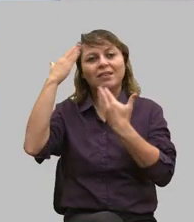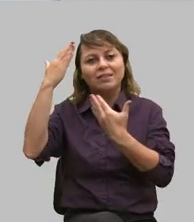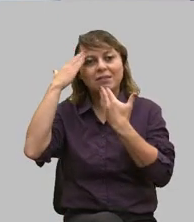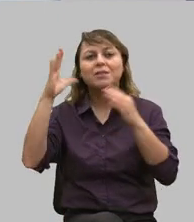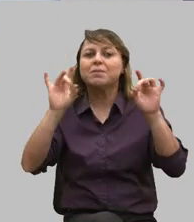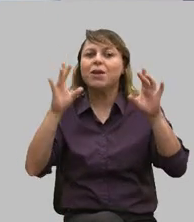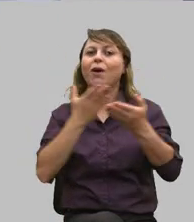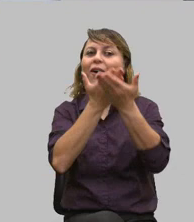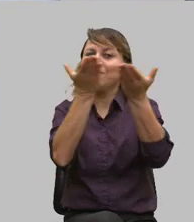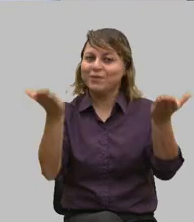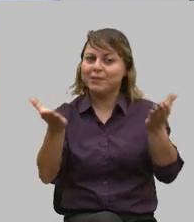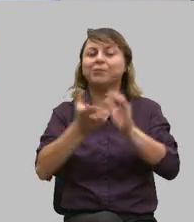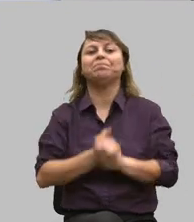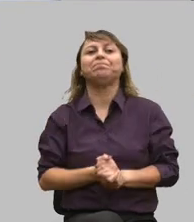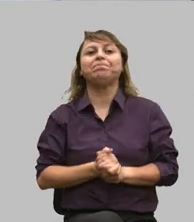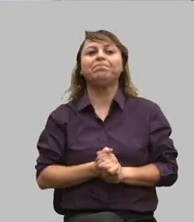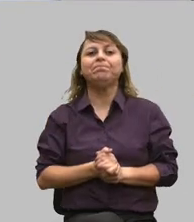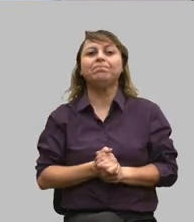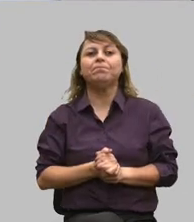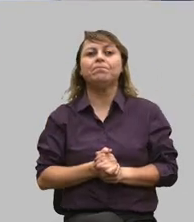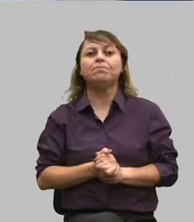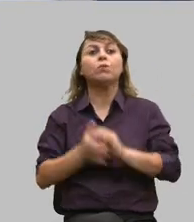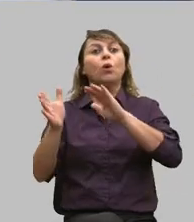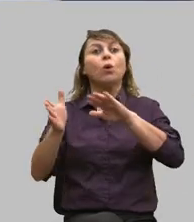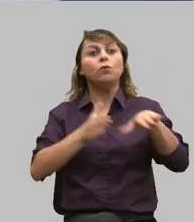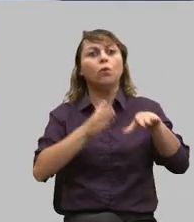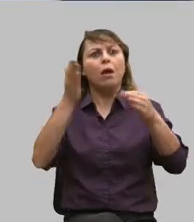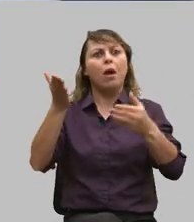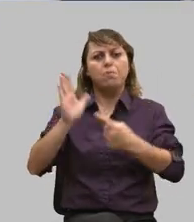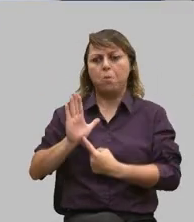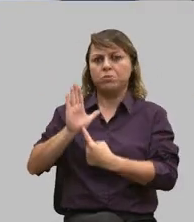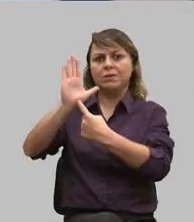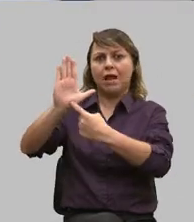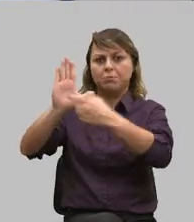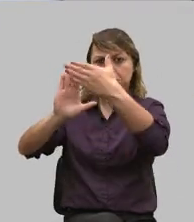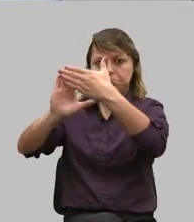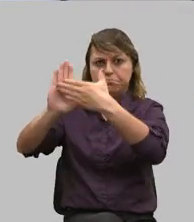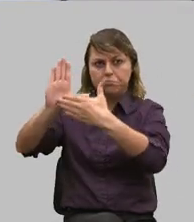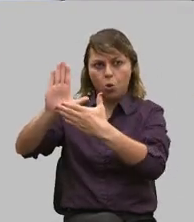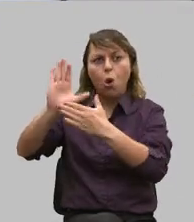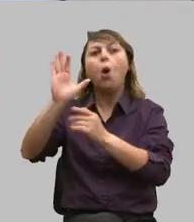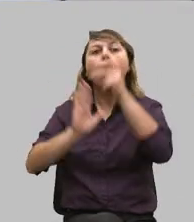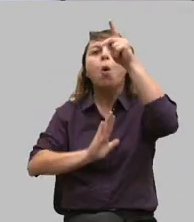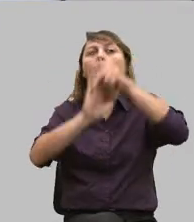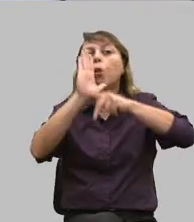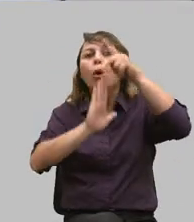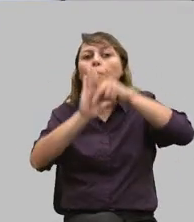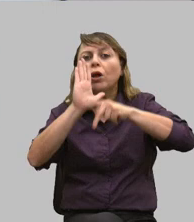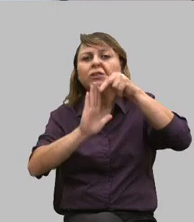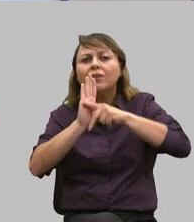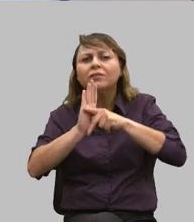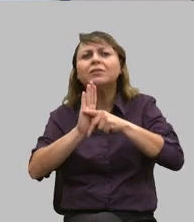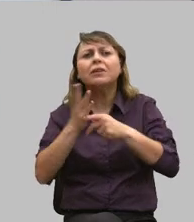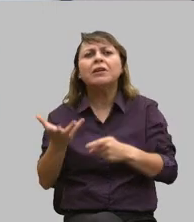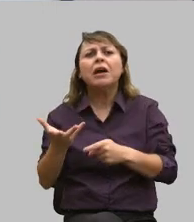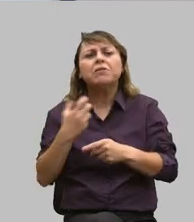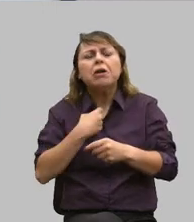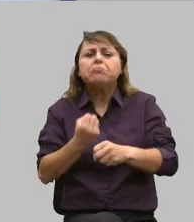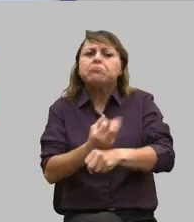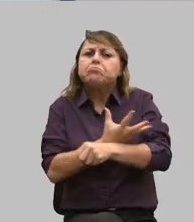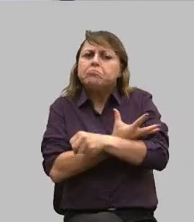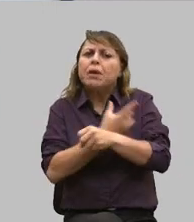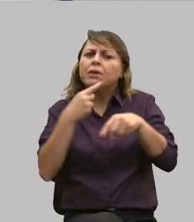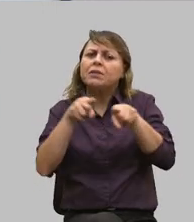vocês quando fui apresentada ao projeto miglin fiquei satisfeita fiquei satisfeita que de uma certa forma nós já